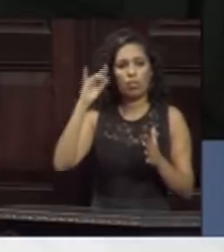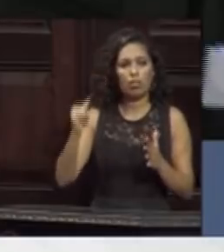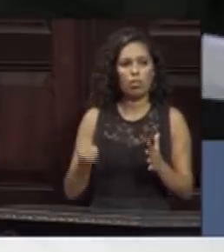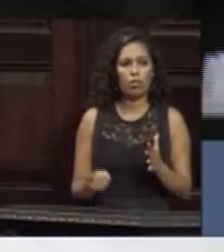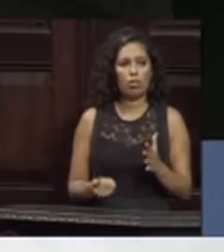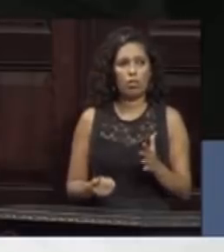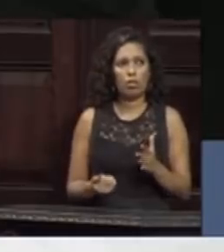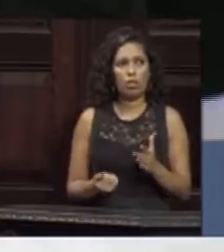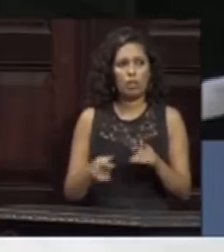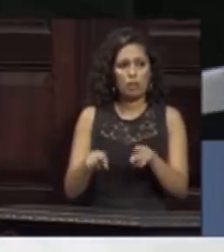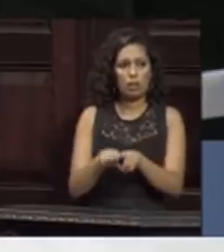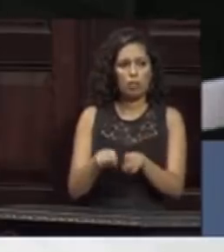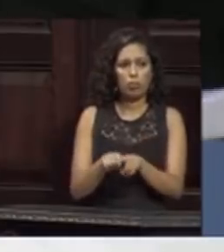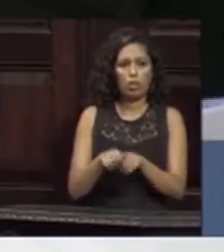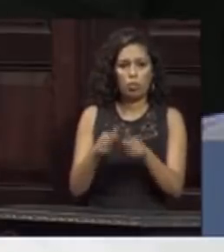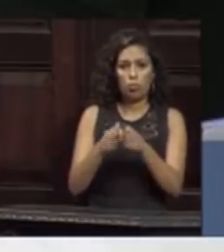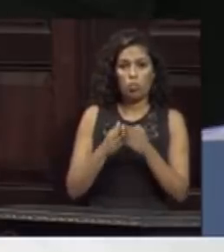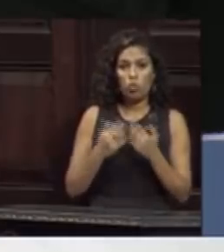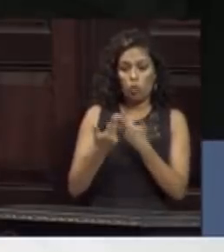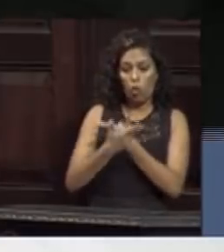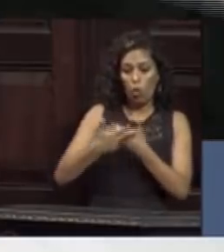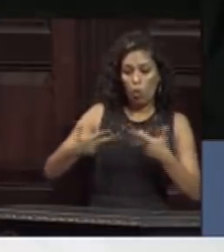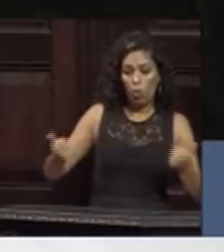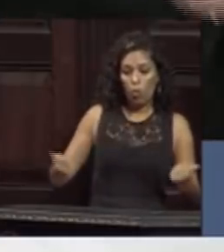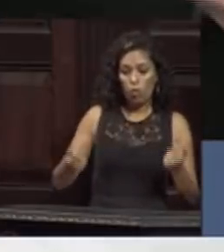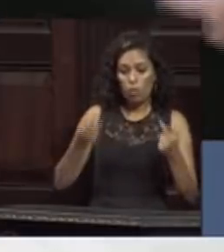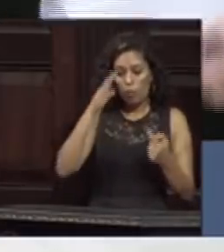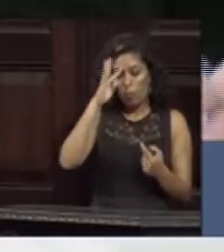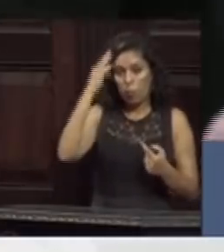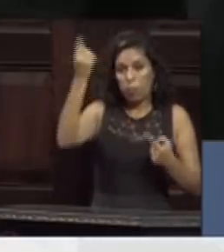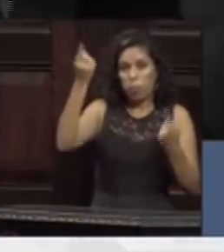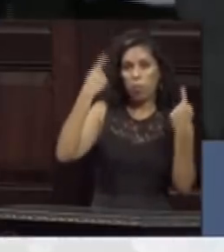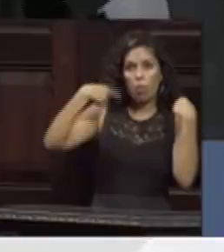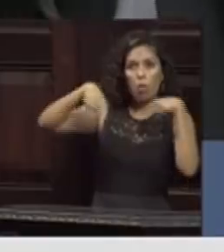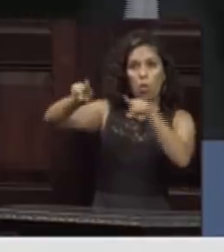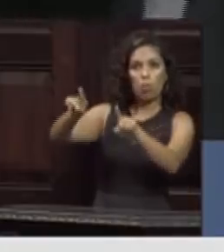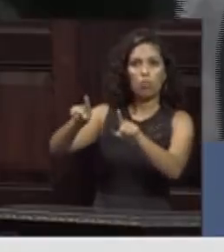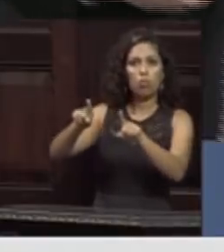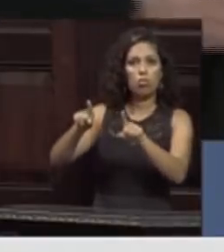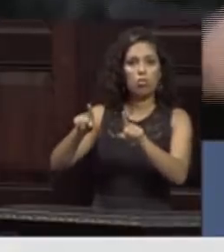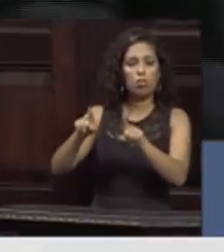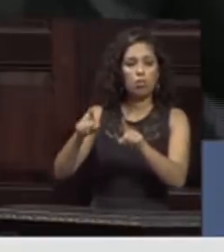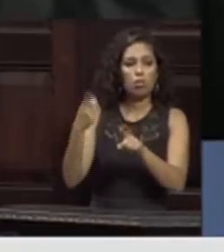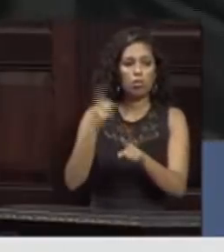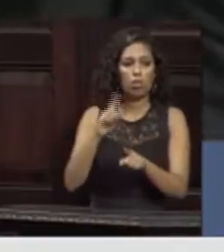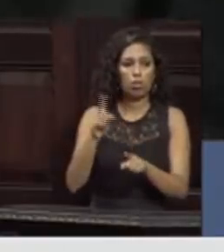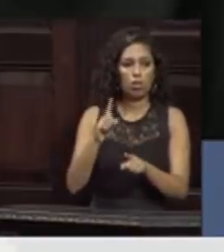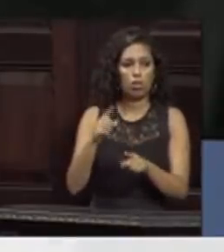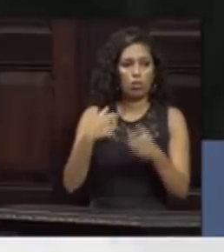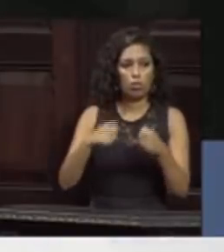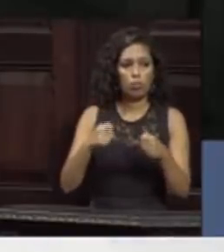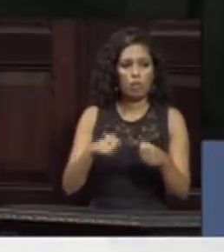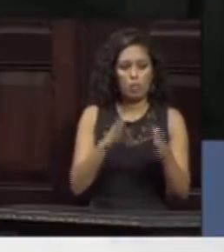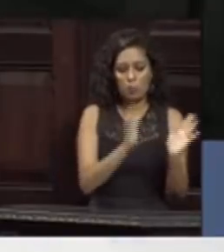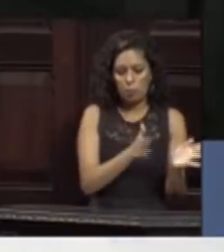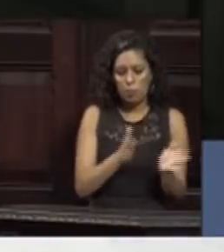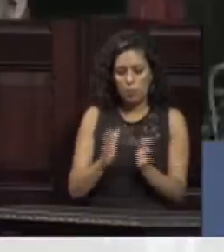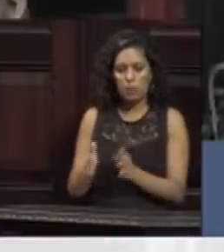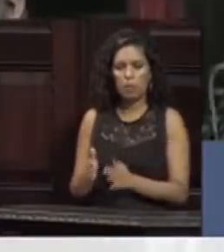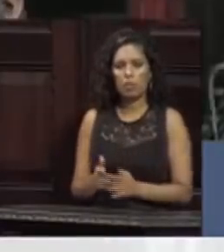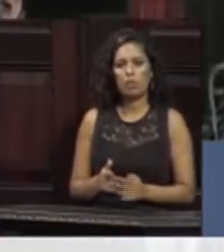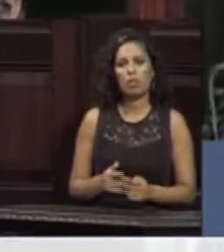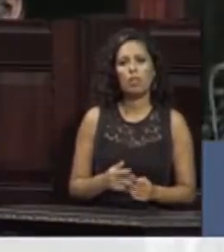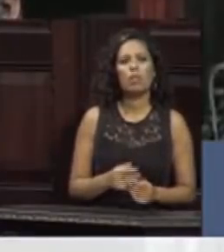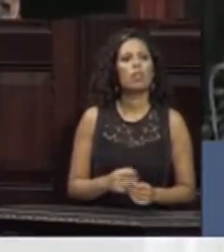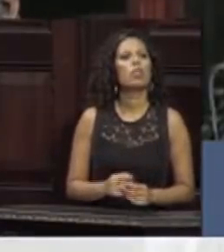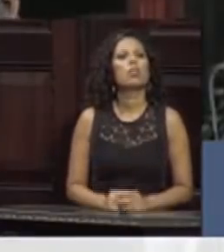abrupta seja tomada sem que se leve em consideração o aspecto da realidade do interior do Estado. Pela ordem, senhor